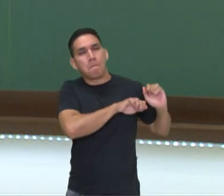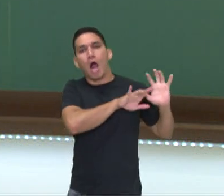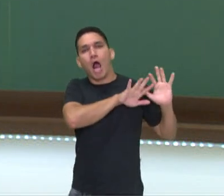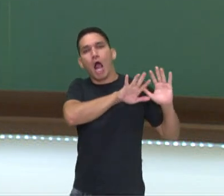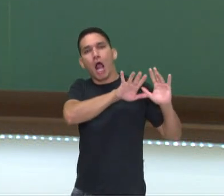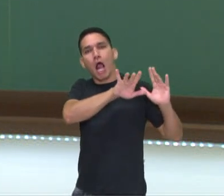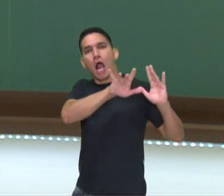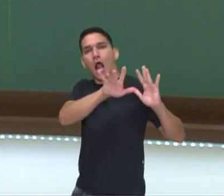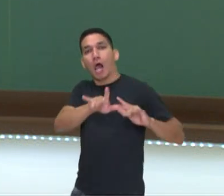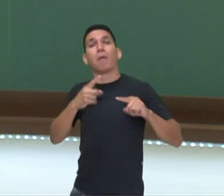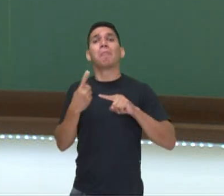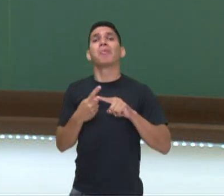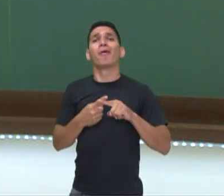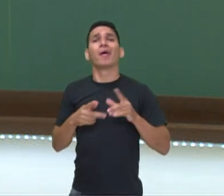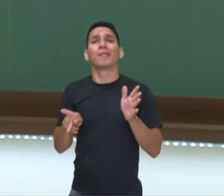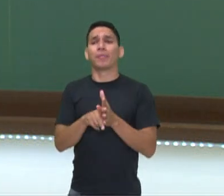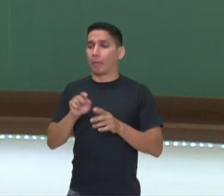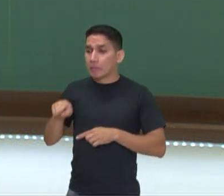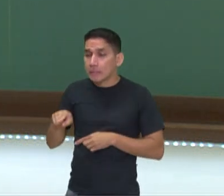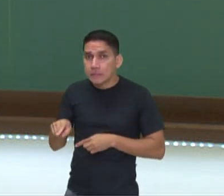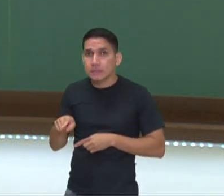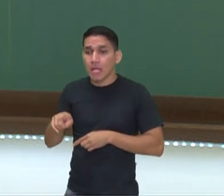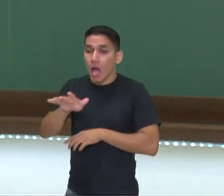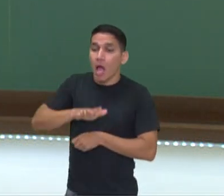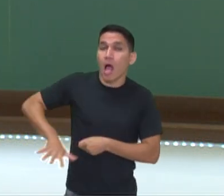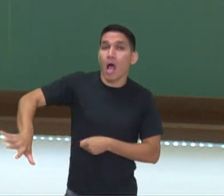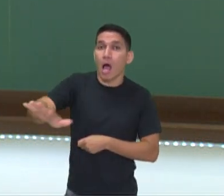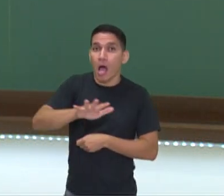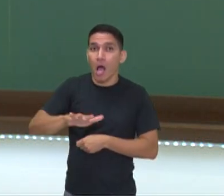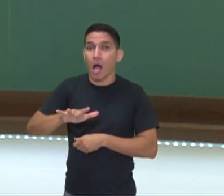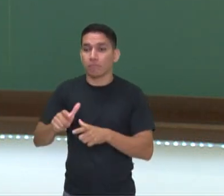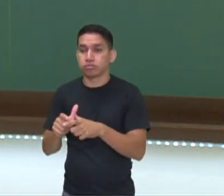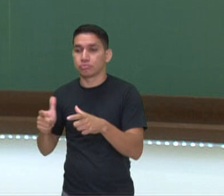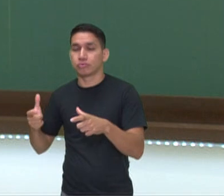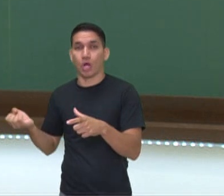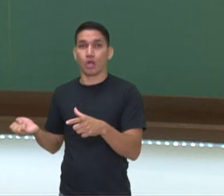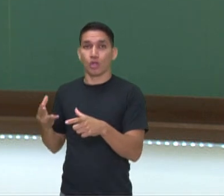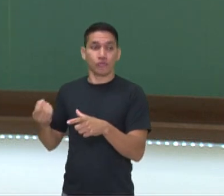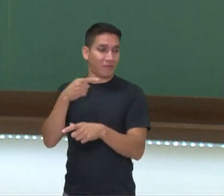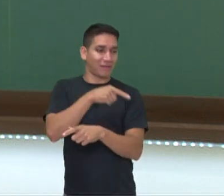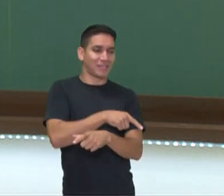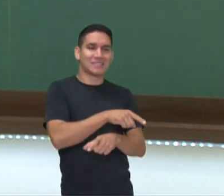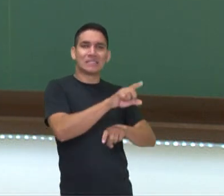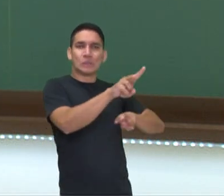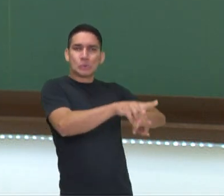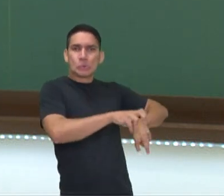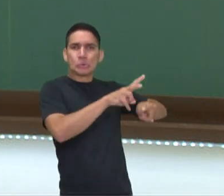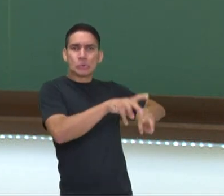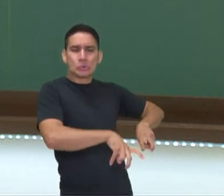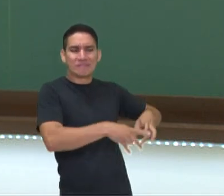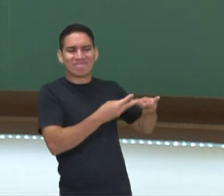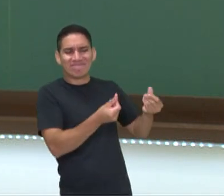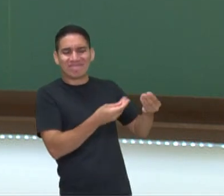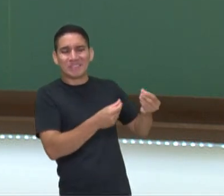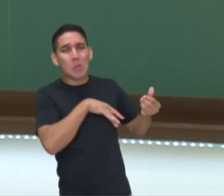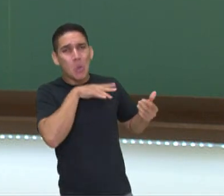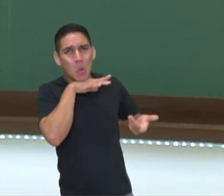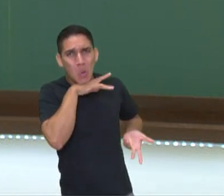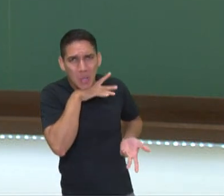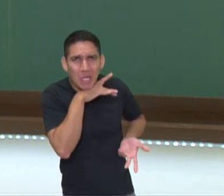impulsionado pela modernização do campo, pela precarização das relações de trabalho no meio rural e também